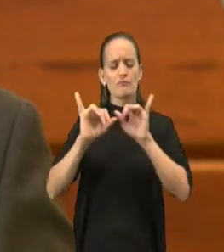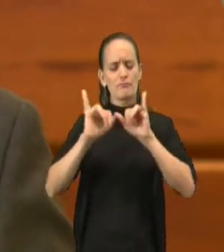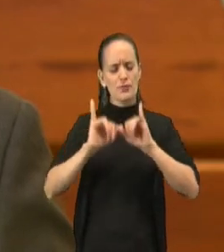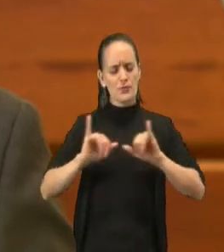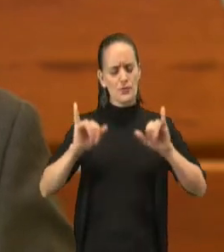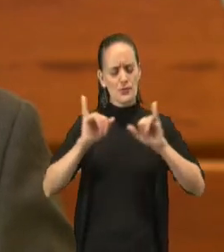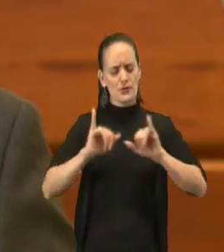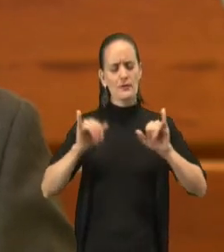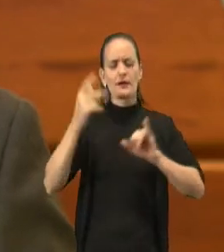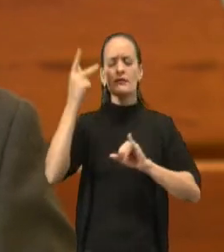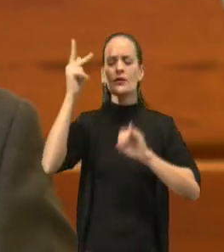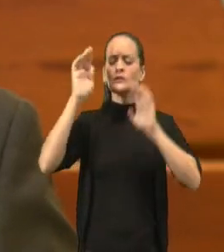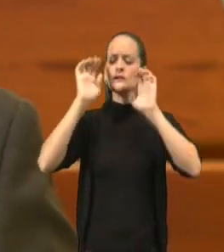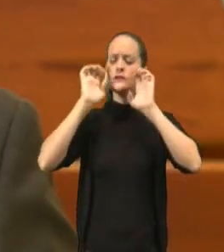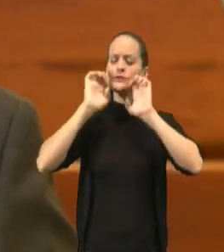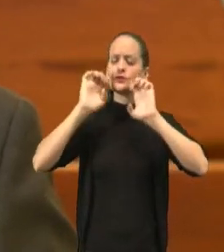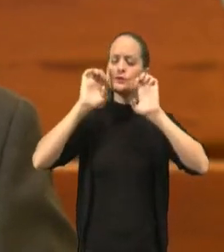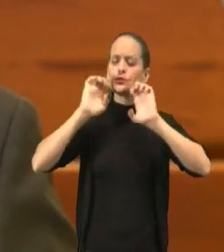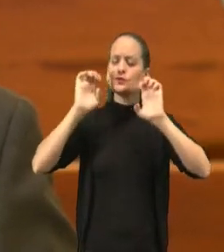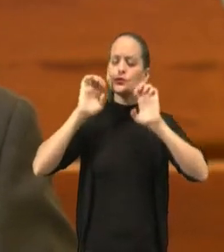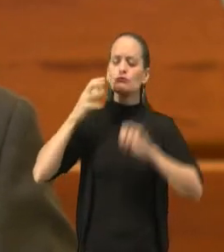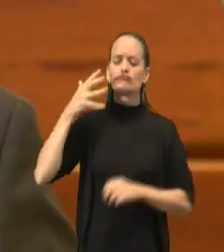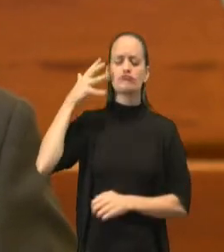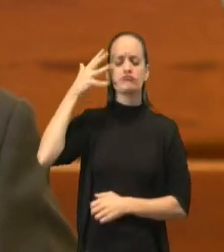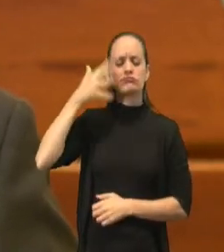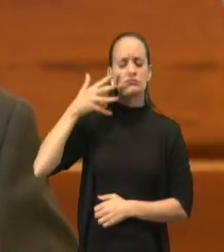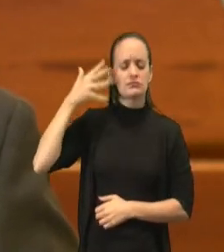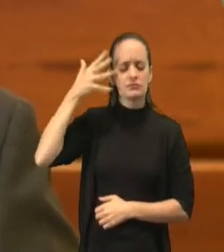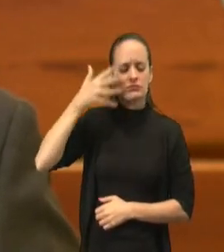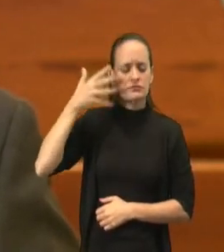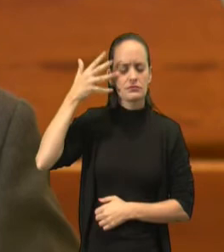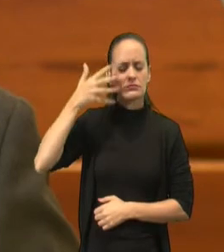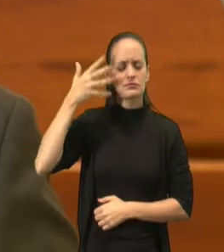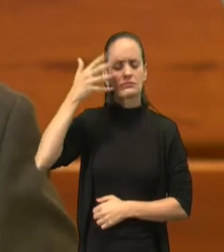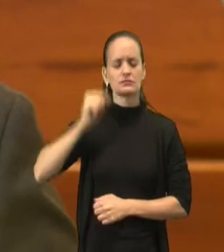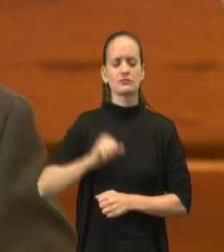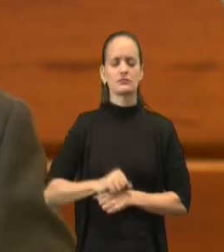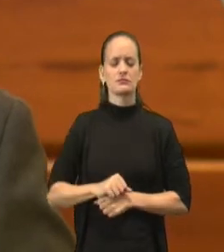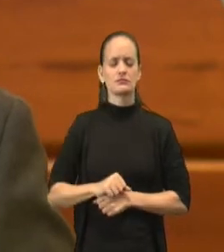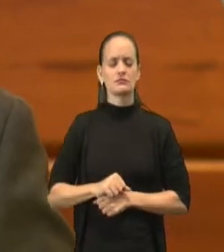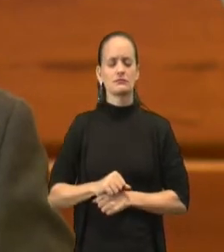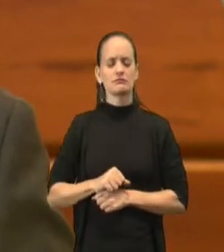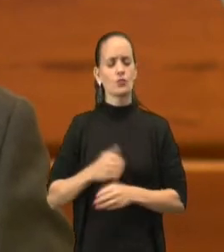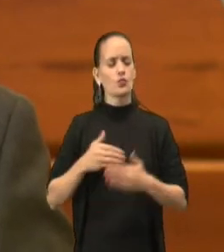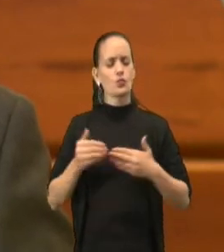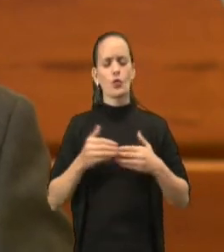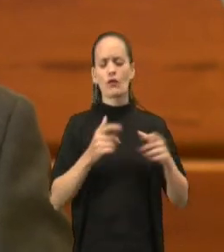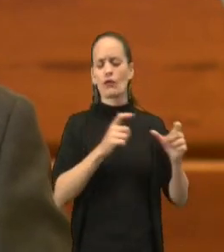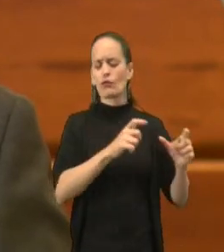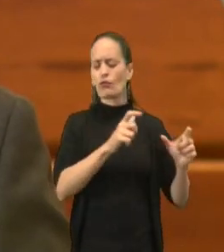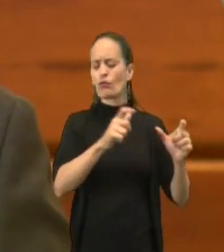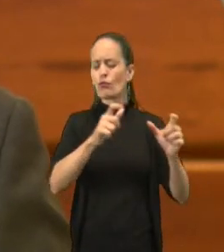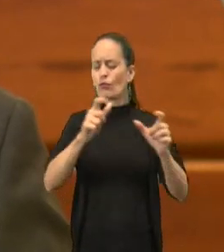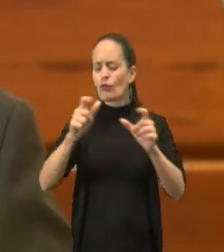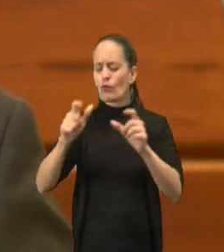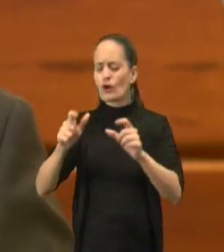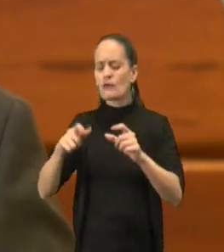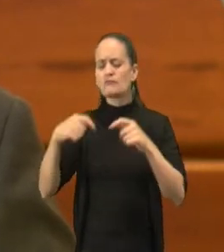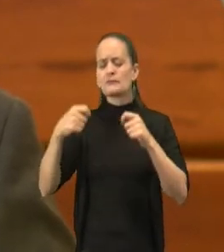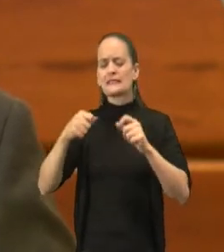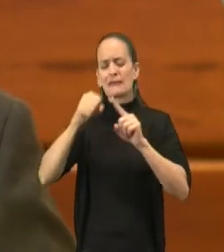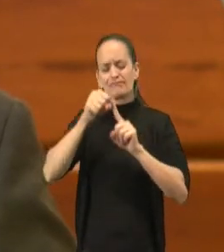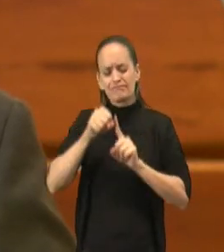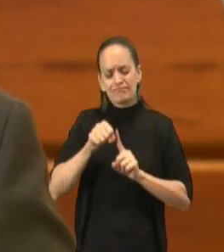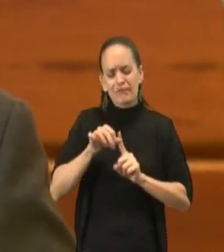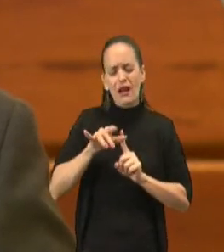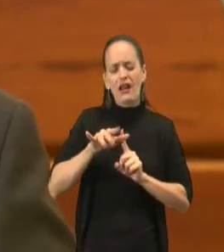Tua palavra será pregada, Senhor Deus, e os Teus filhos em todo lugar, Senhor Deus, querem multiplicar esta